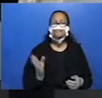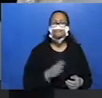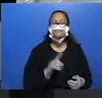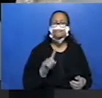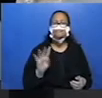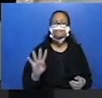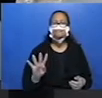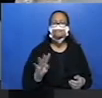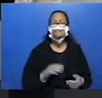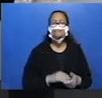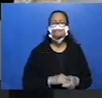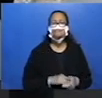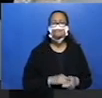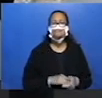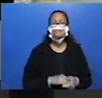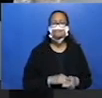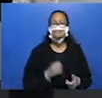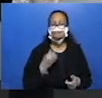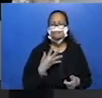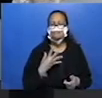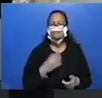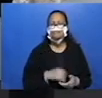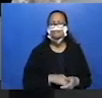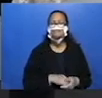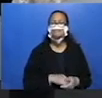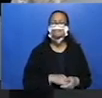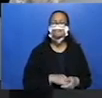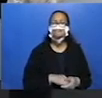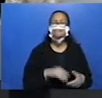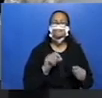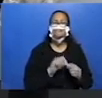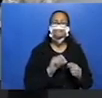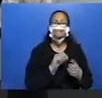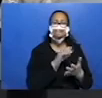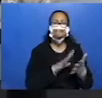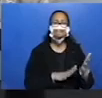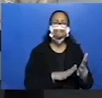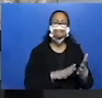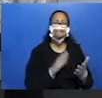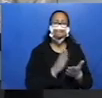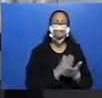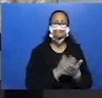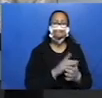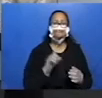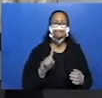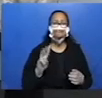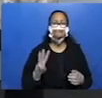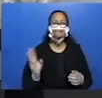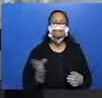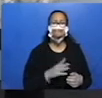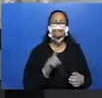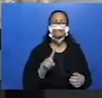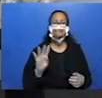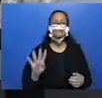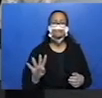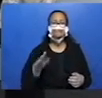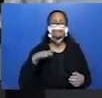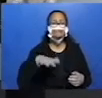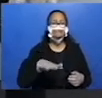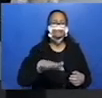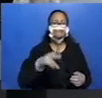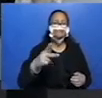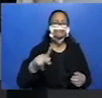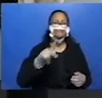agora, tudo bem até aí? Faça os exercícios da página 13 e 14 e mande para a